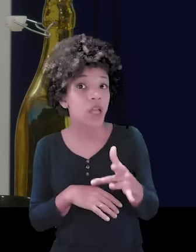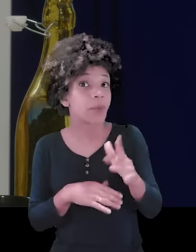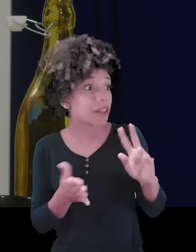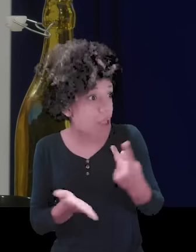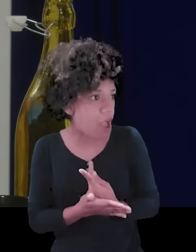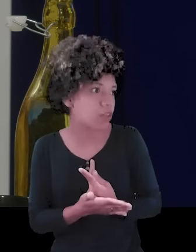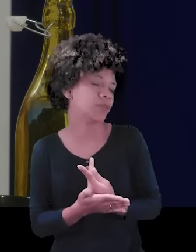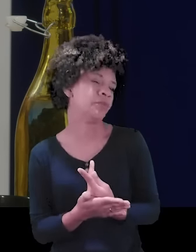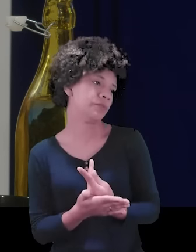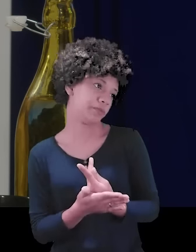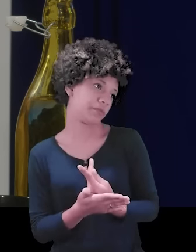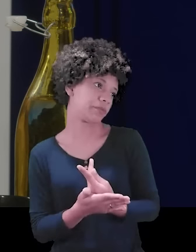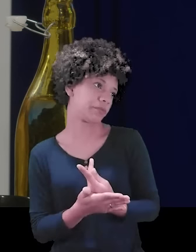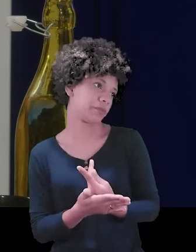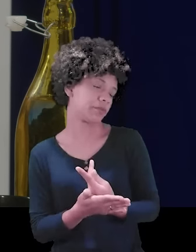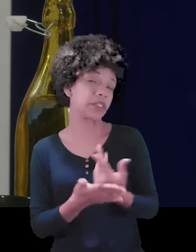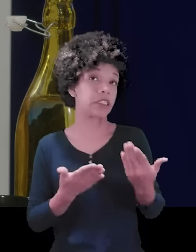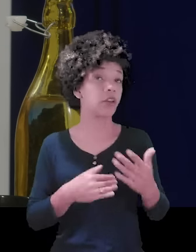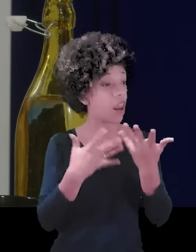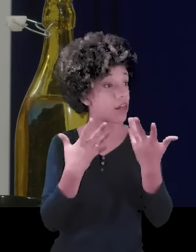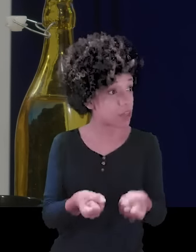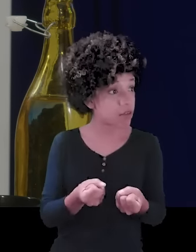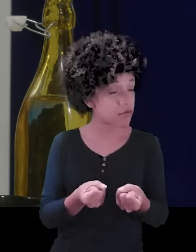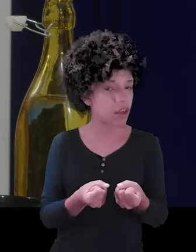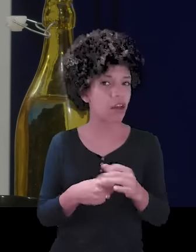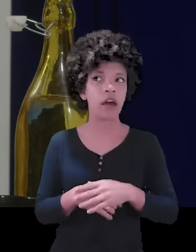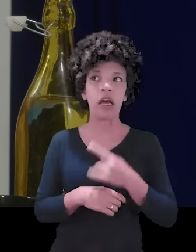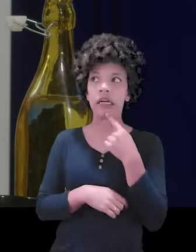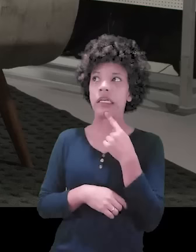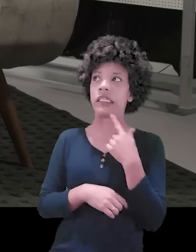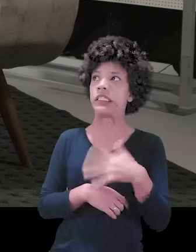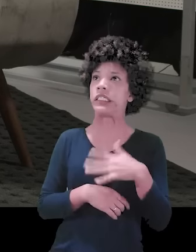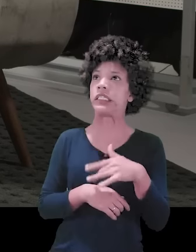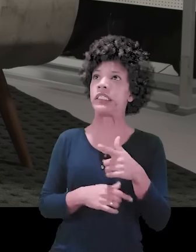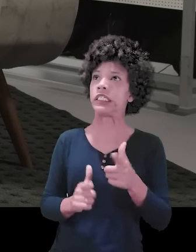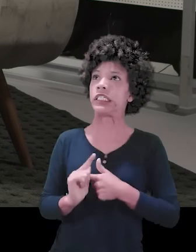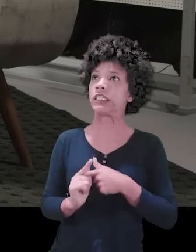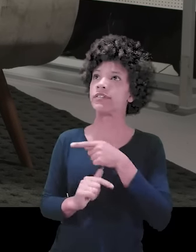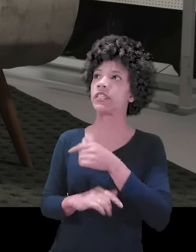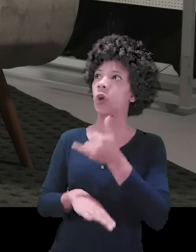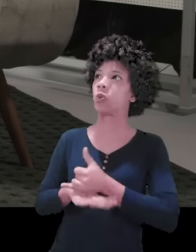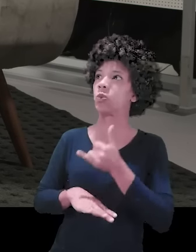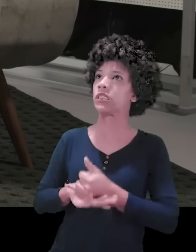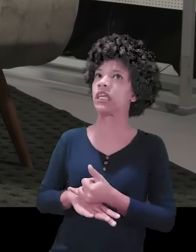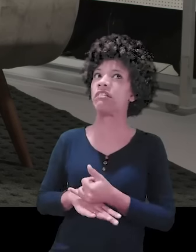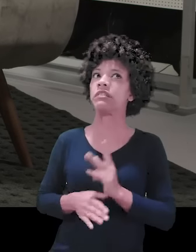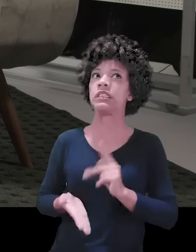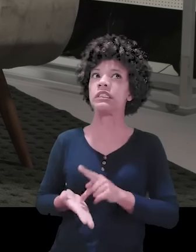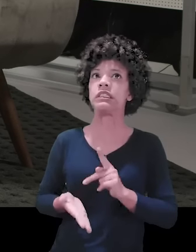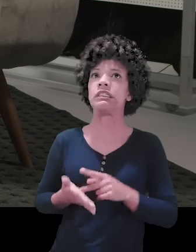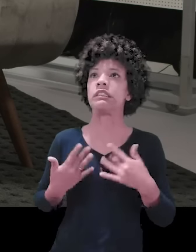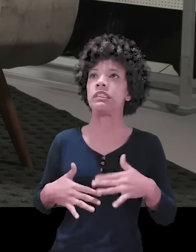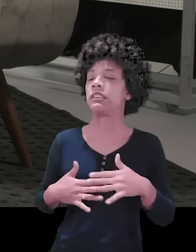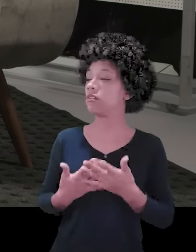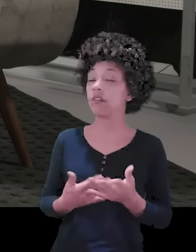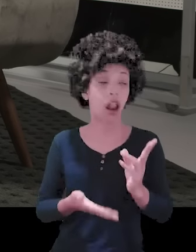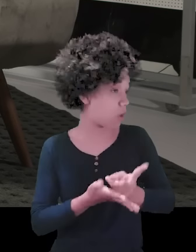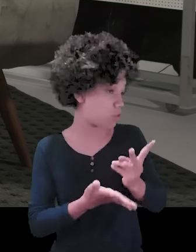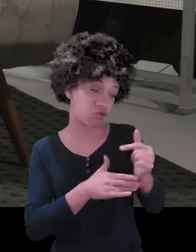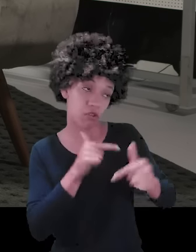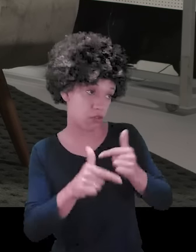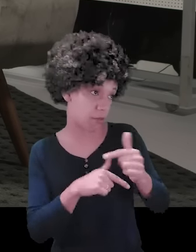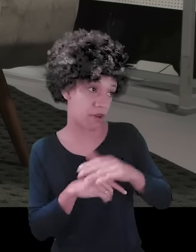sabe que tá errado isso Então aceita você não realmente eu tô devendo baseada na ignorância exatamente então eu